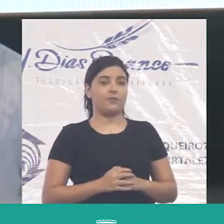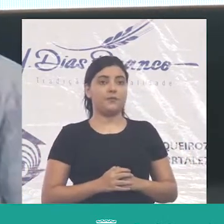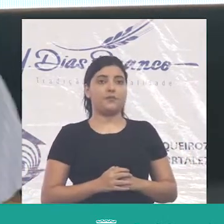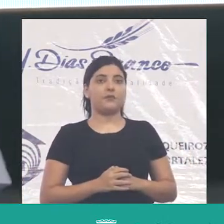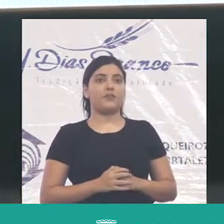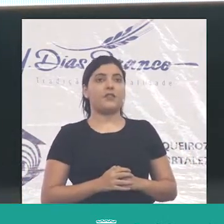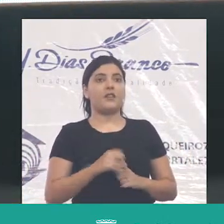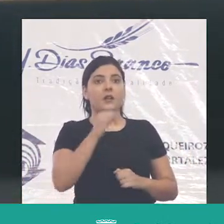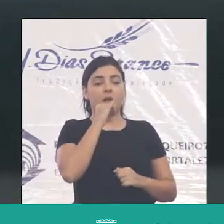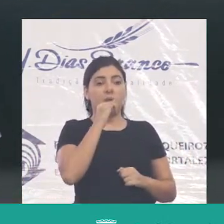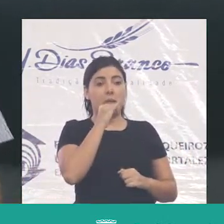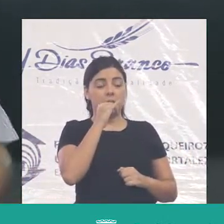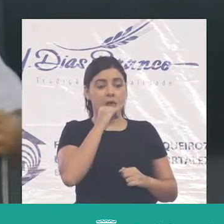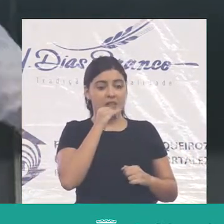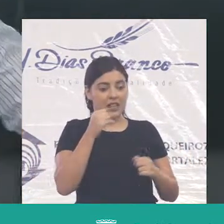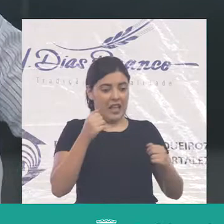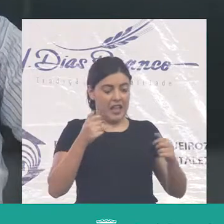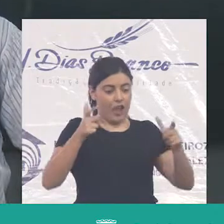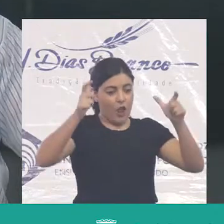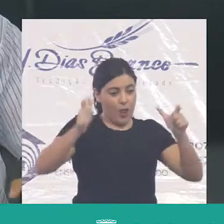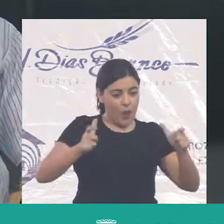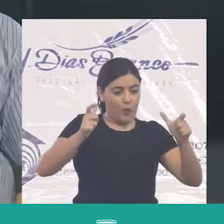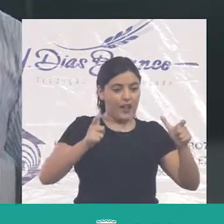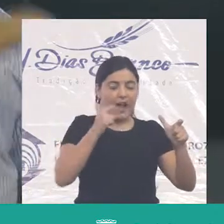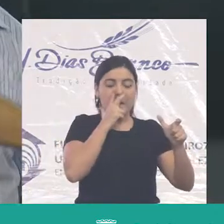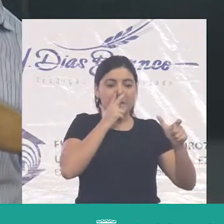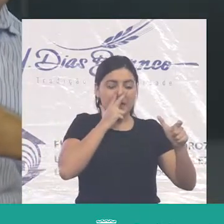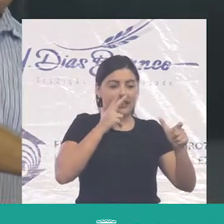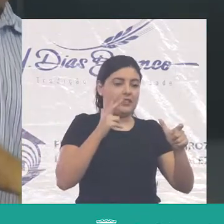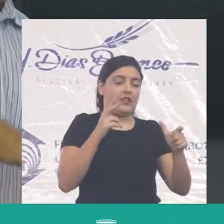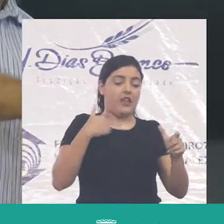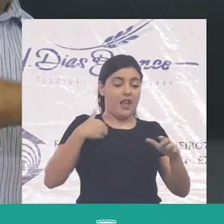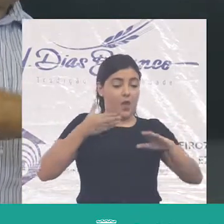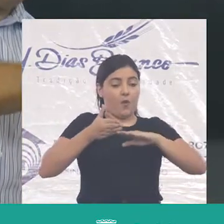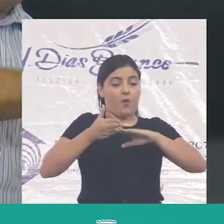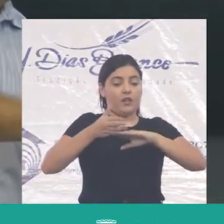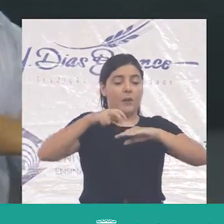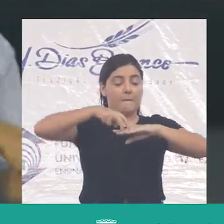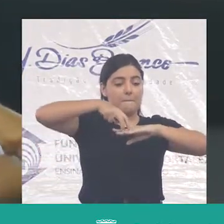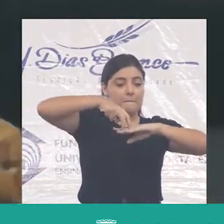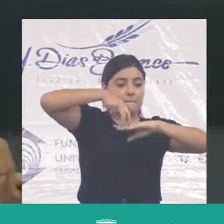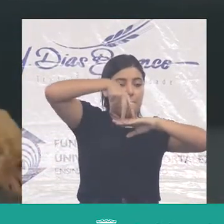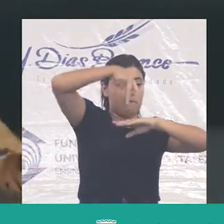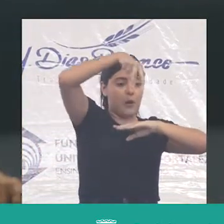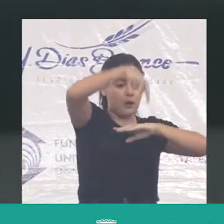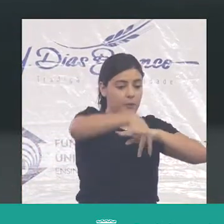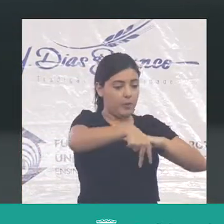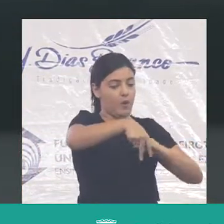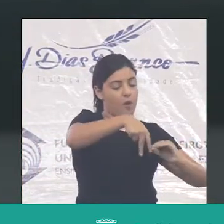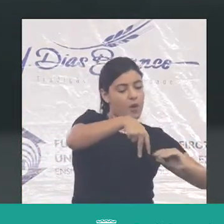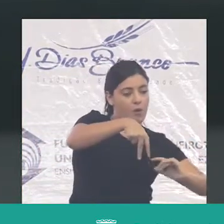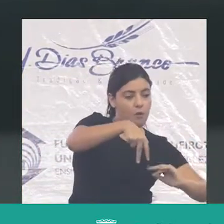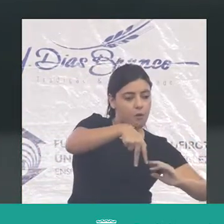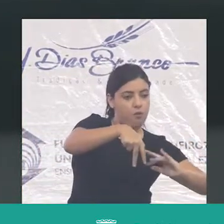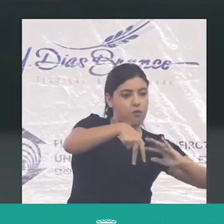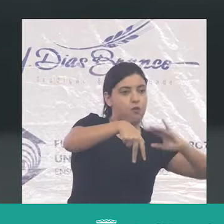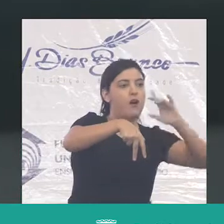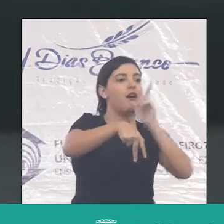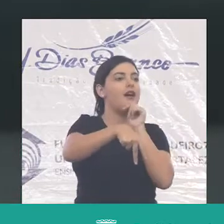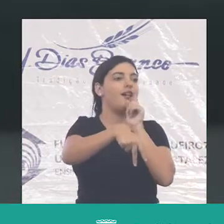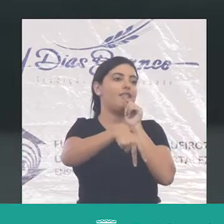Duas coisas não podem ocupar o mesmo lugar no espaço. Então, se você entrou, o mesmo volume correspondente a você vai subir de